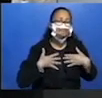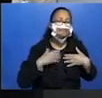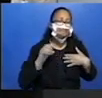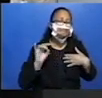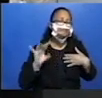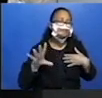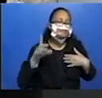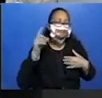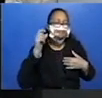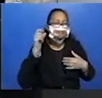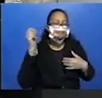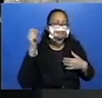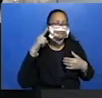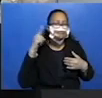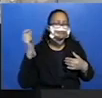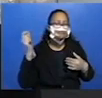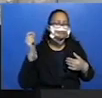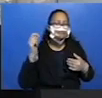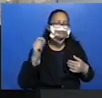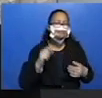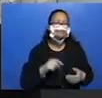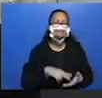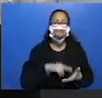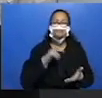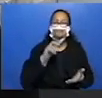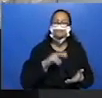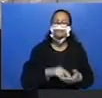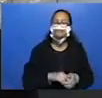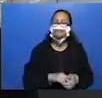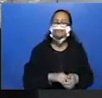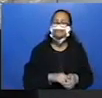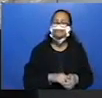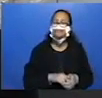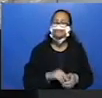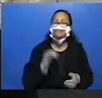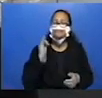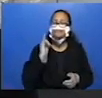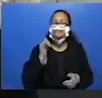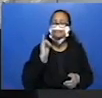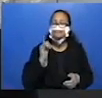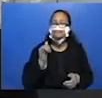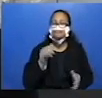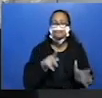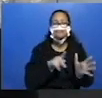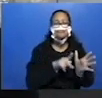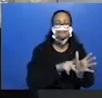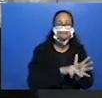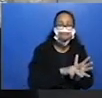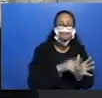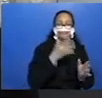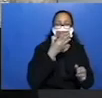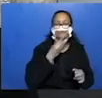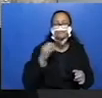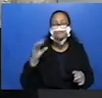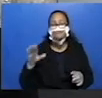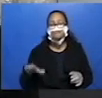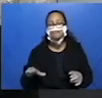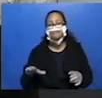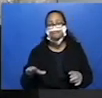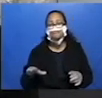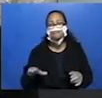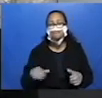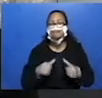gato pulando no telhado. Veja, o narrador é o próprio Luciano. Ele mesmo